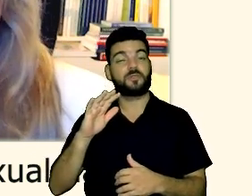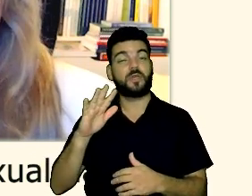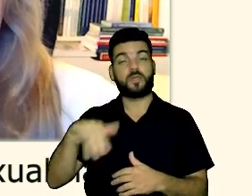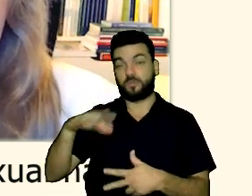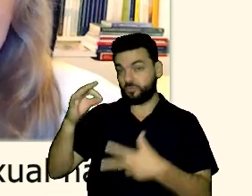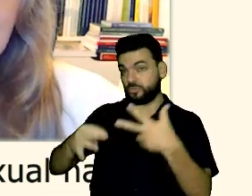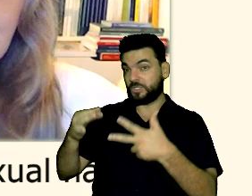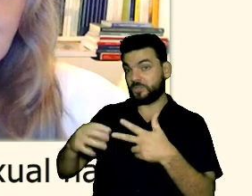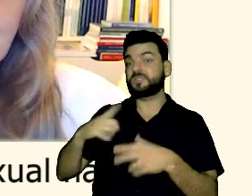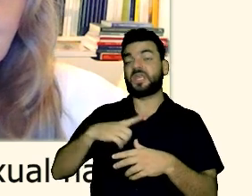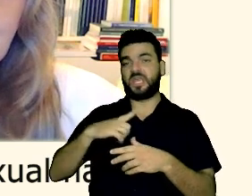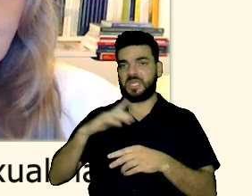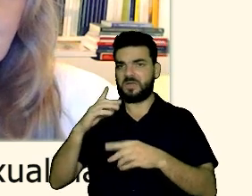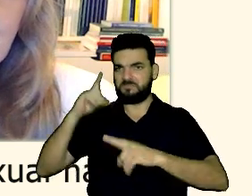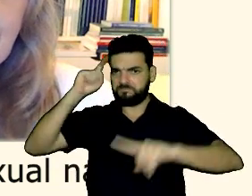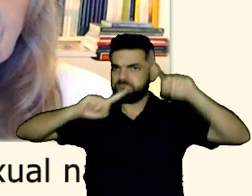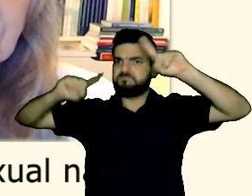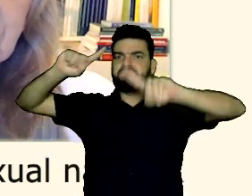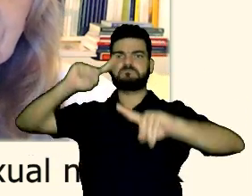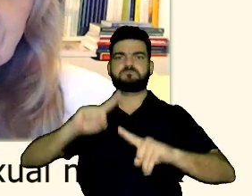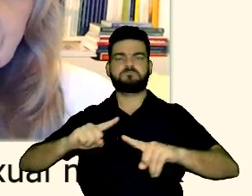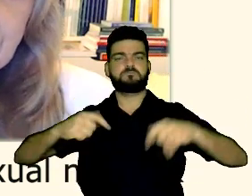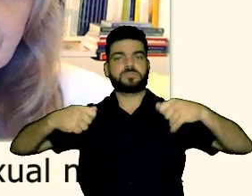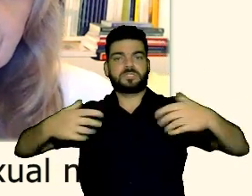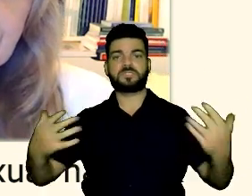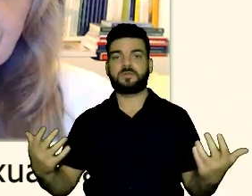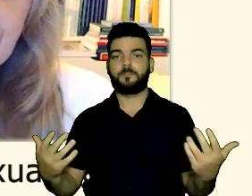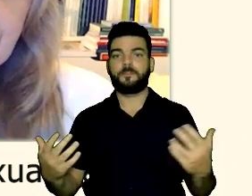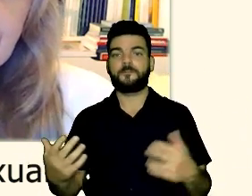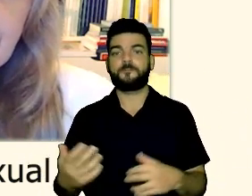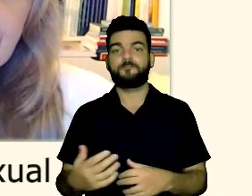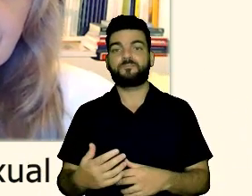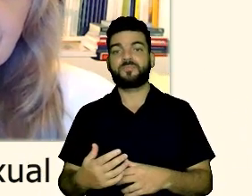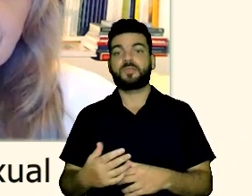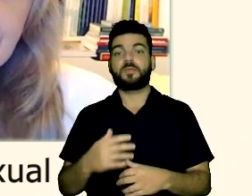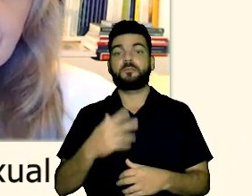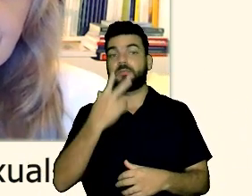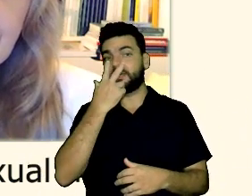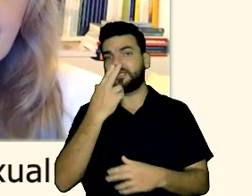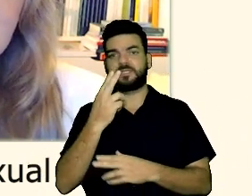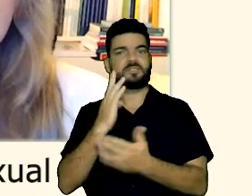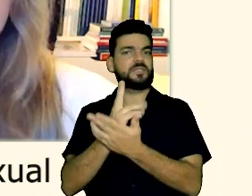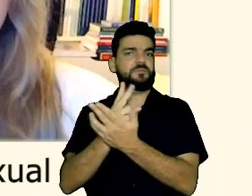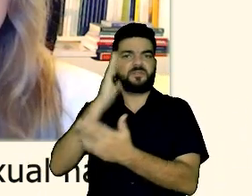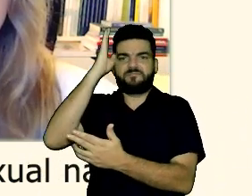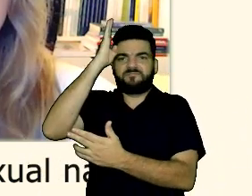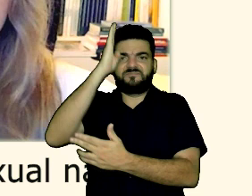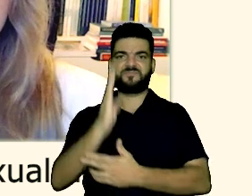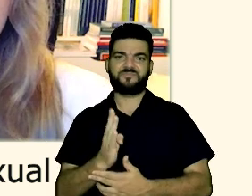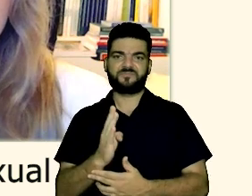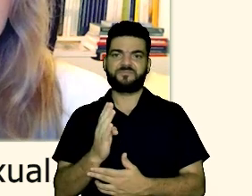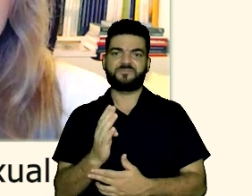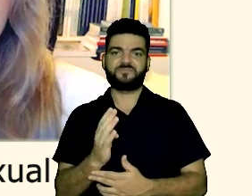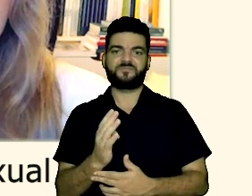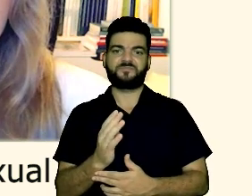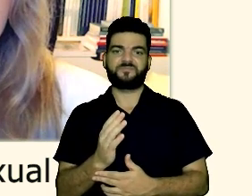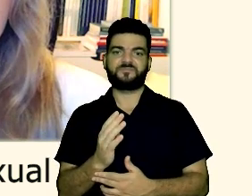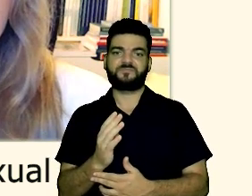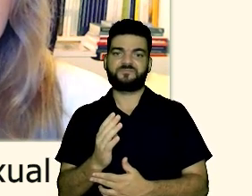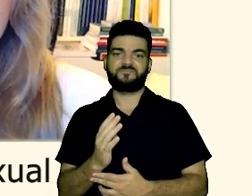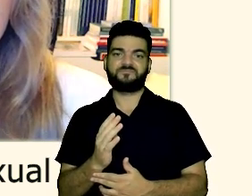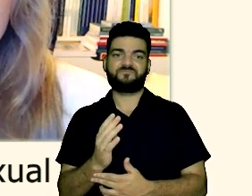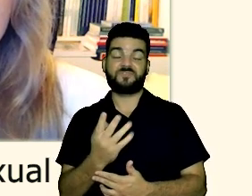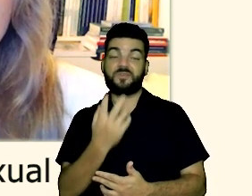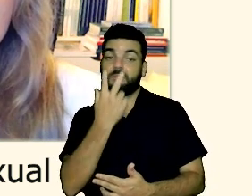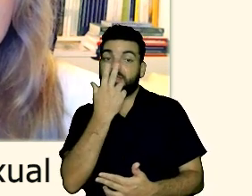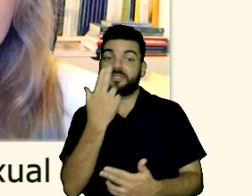por demais verticalizadas, e essas relações verticalizadas, elas acabam por permitir que, no mais